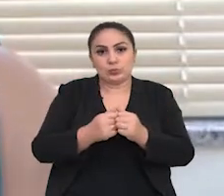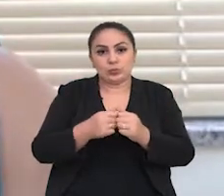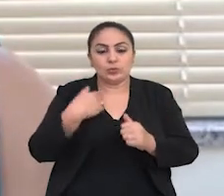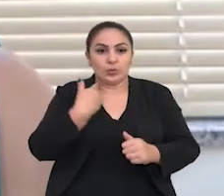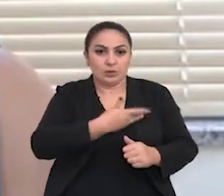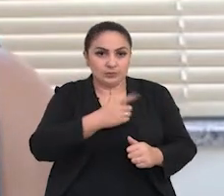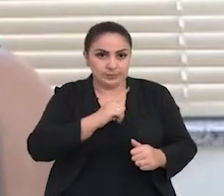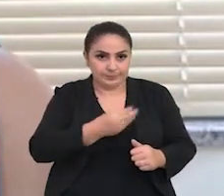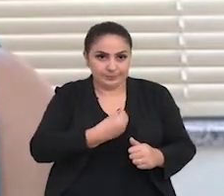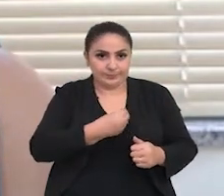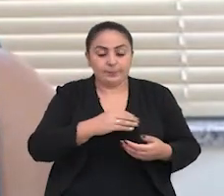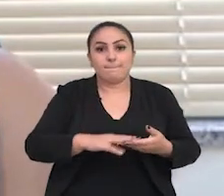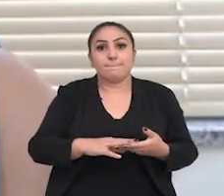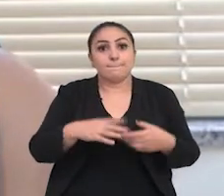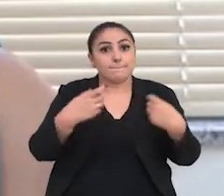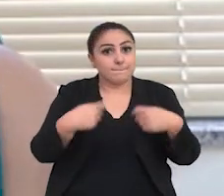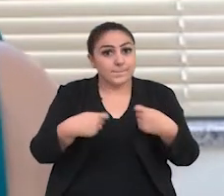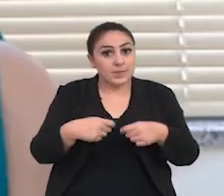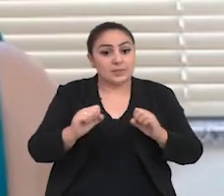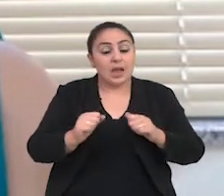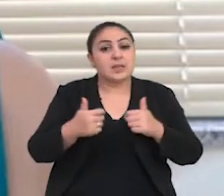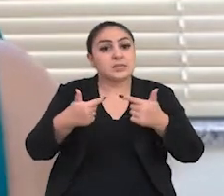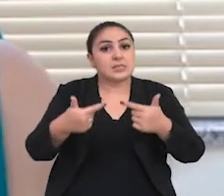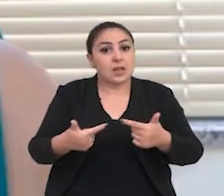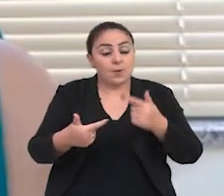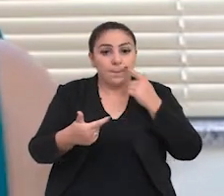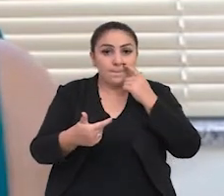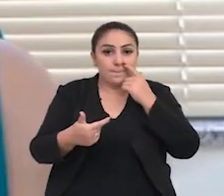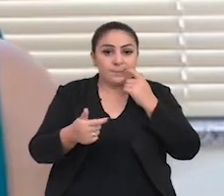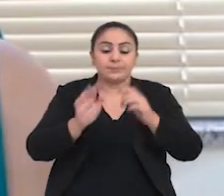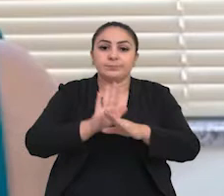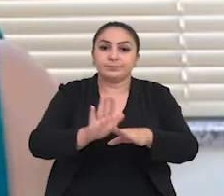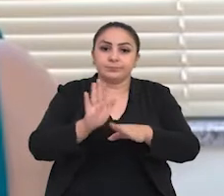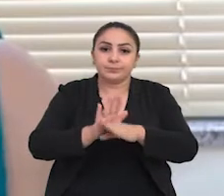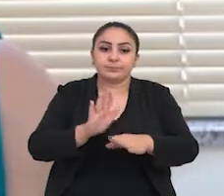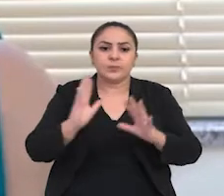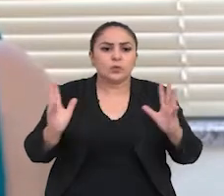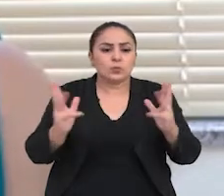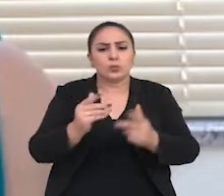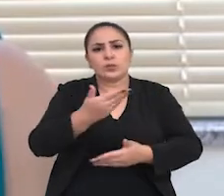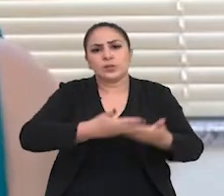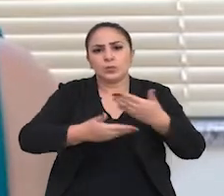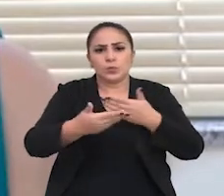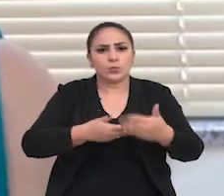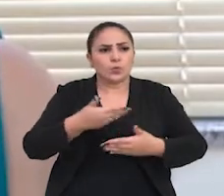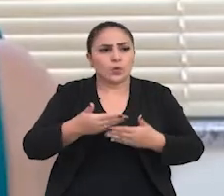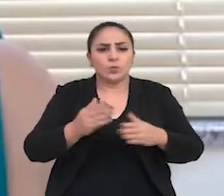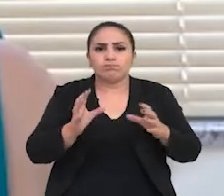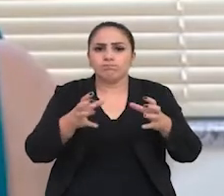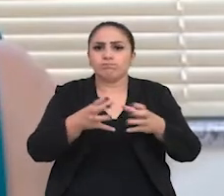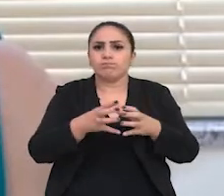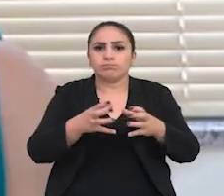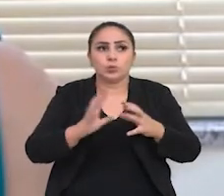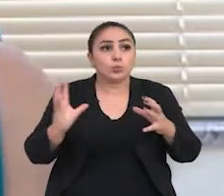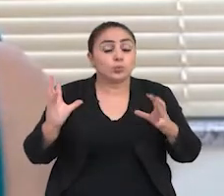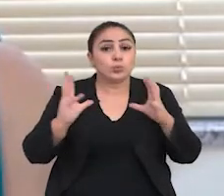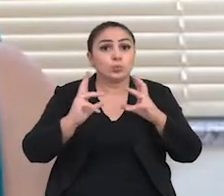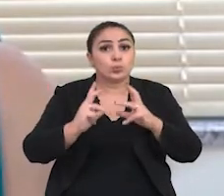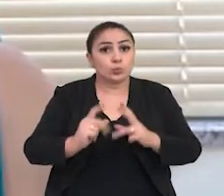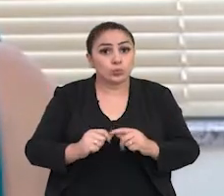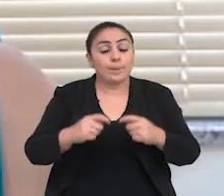diante do que estamos vivendo. Precisamos de atitudes solidárias que envolvam toda